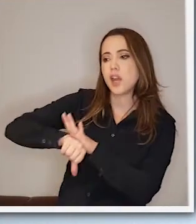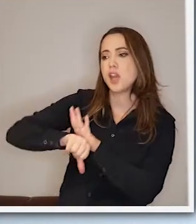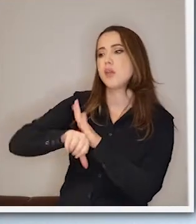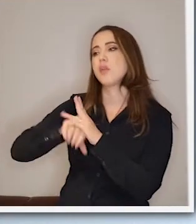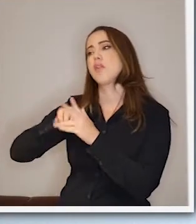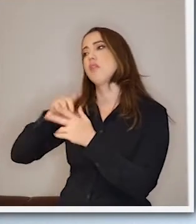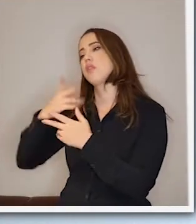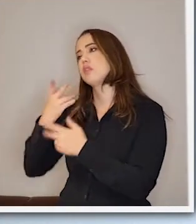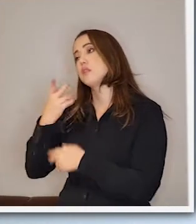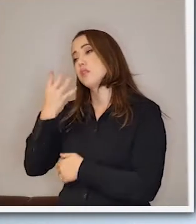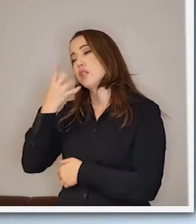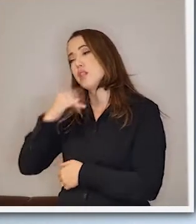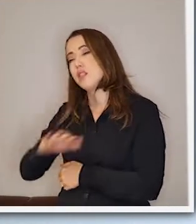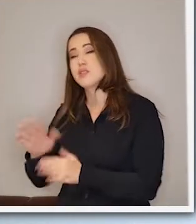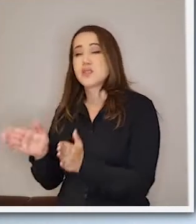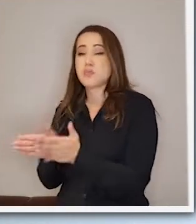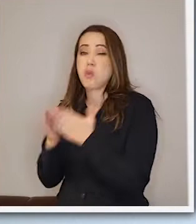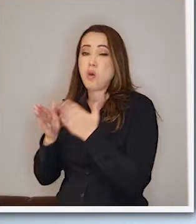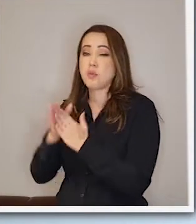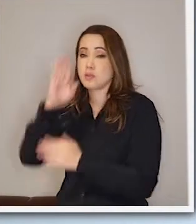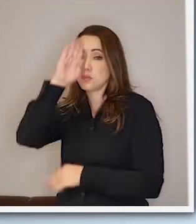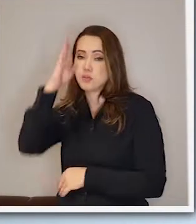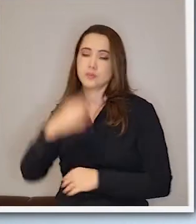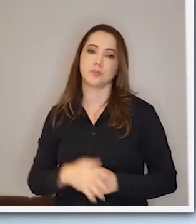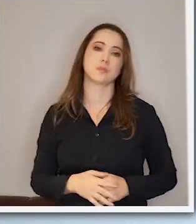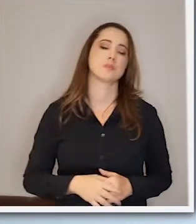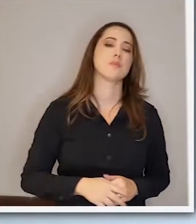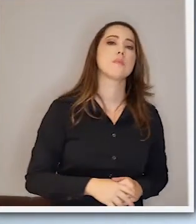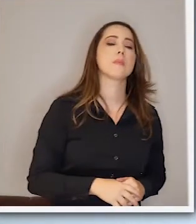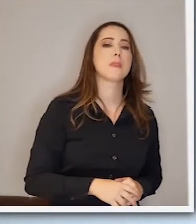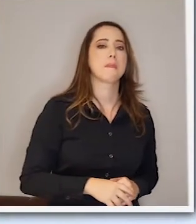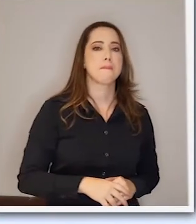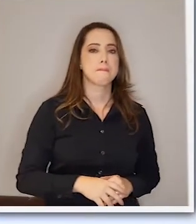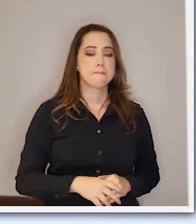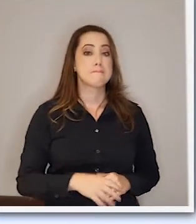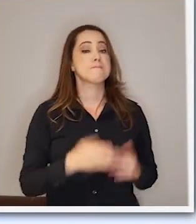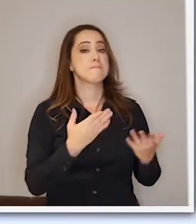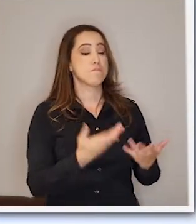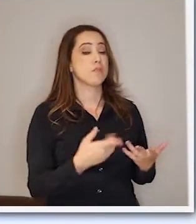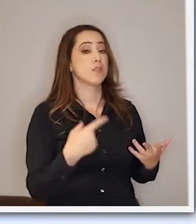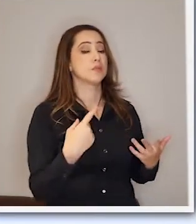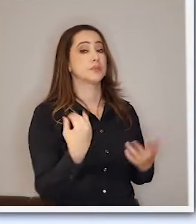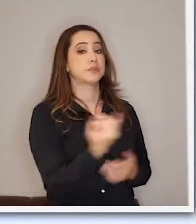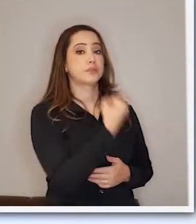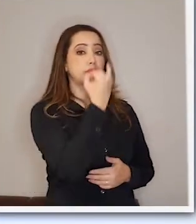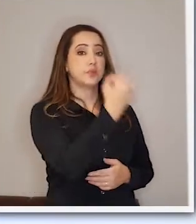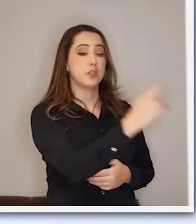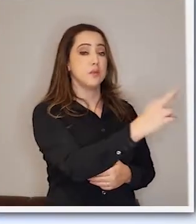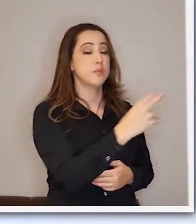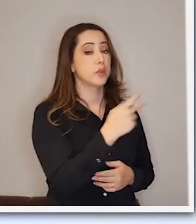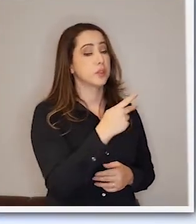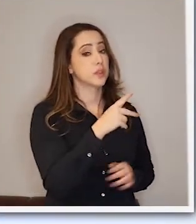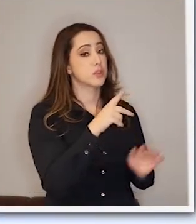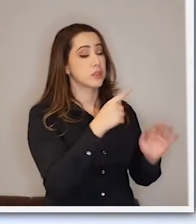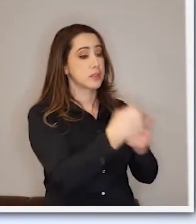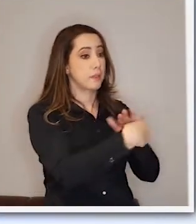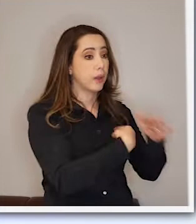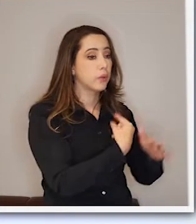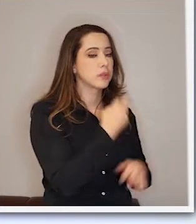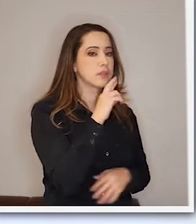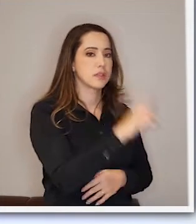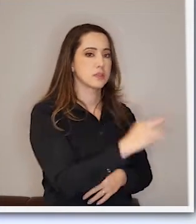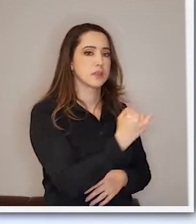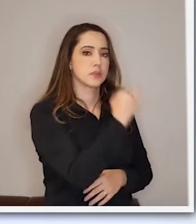criminalidade, crianças pobres, né? Ô, Adriano, então eu vou tentar fazer aqui um misto nessa resposta. Como eu falei, minha mãe nos